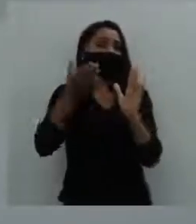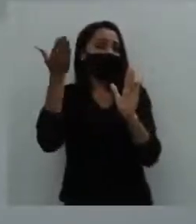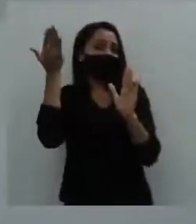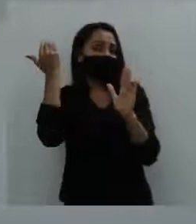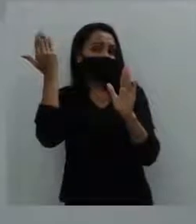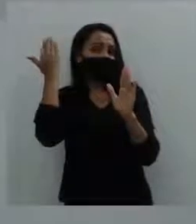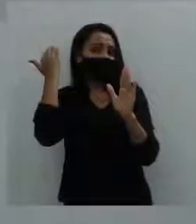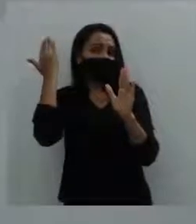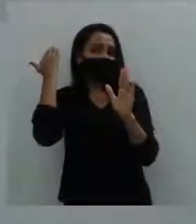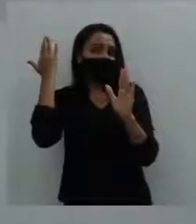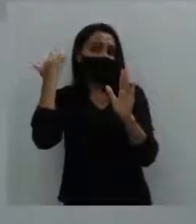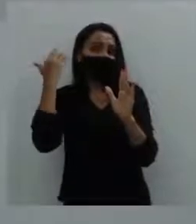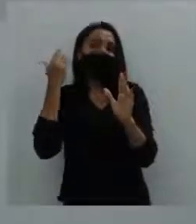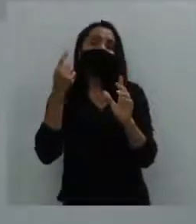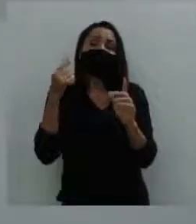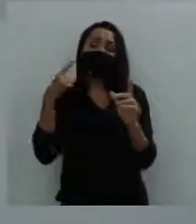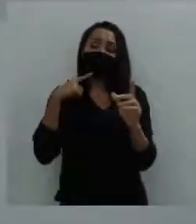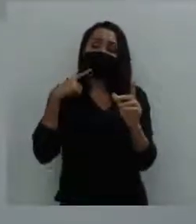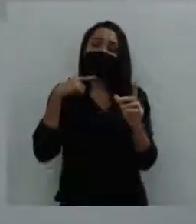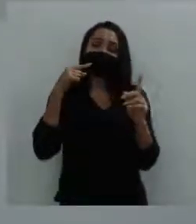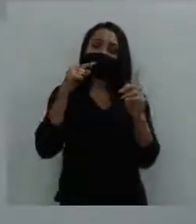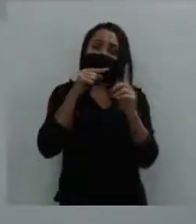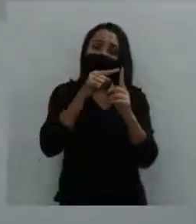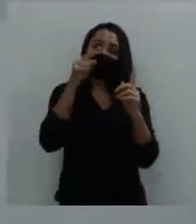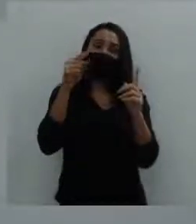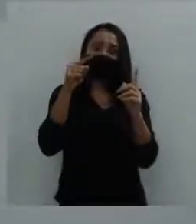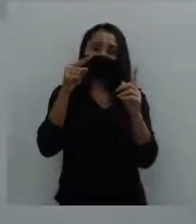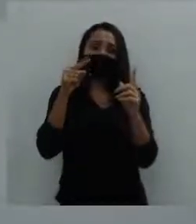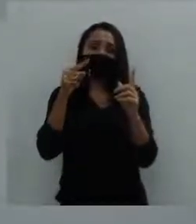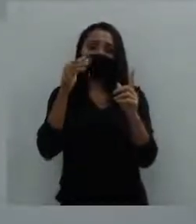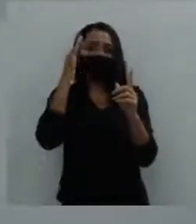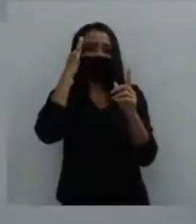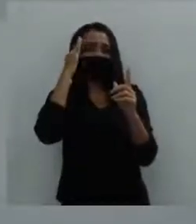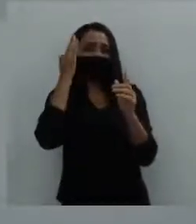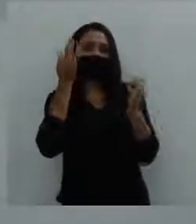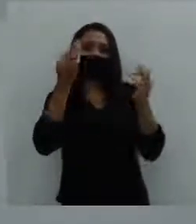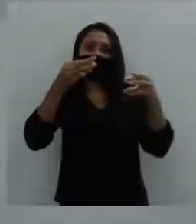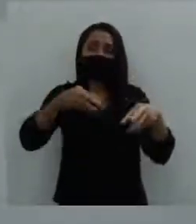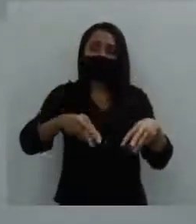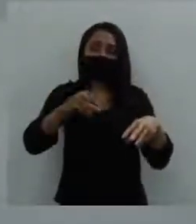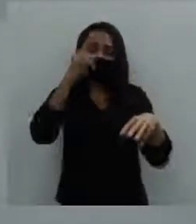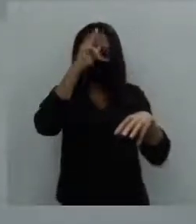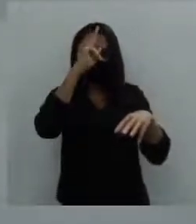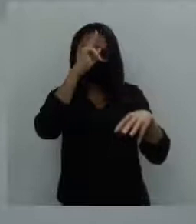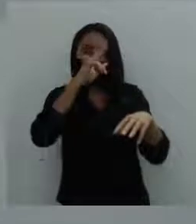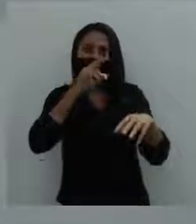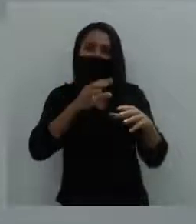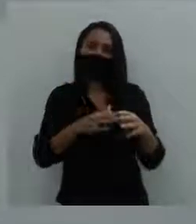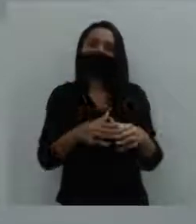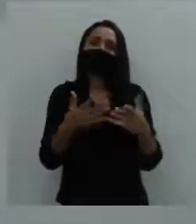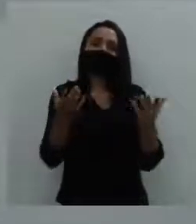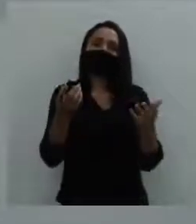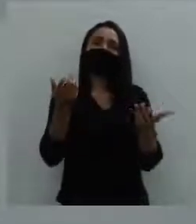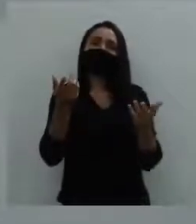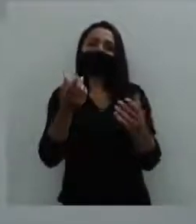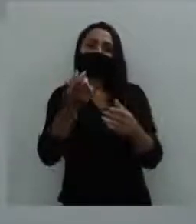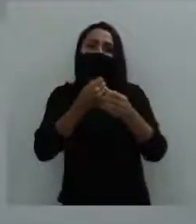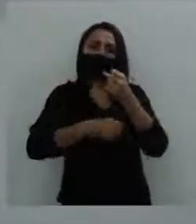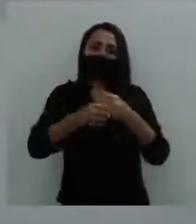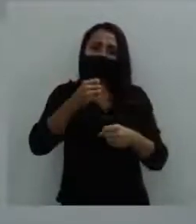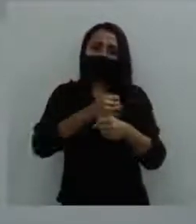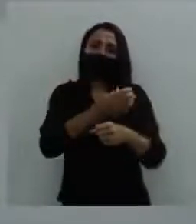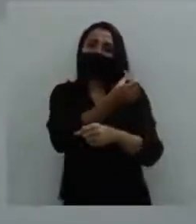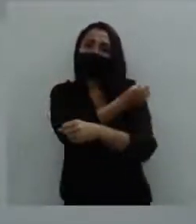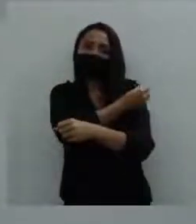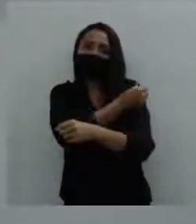eles têm o quê? Um objetivo, uma moral da história. Com certeza, vocês, quando eram sexto ano,